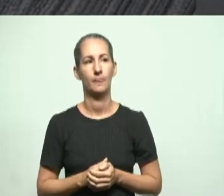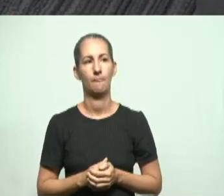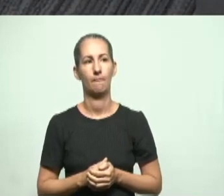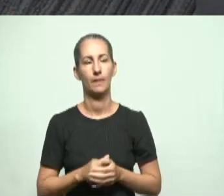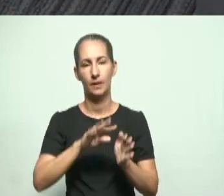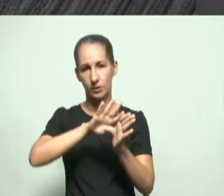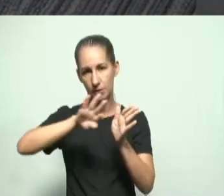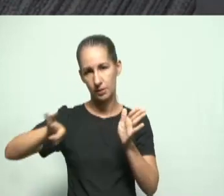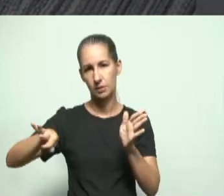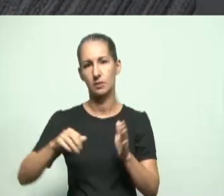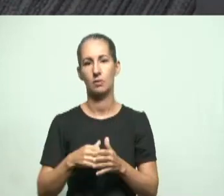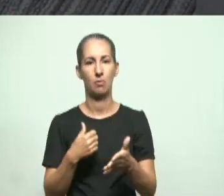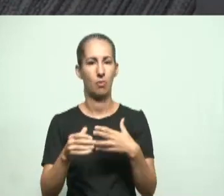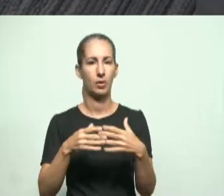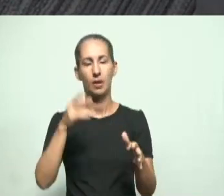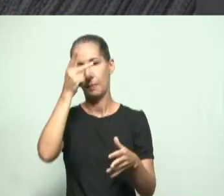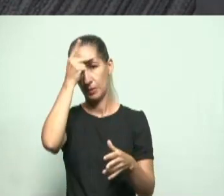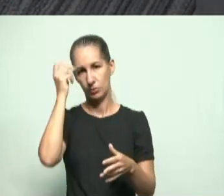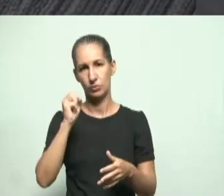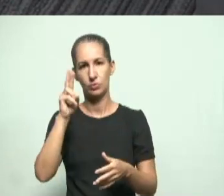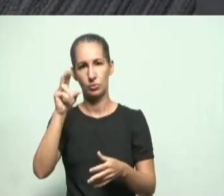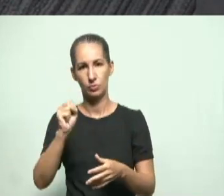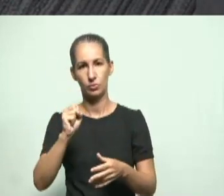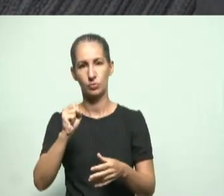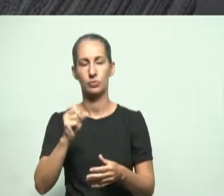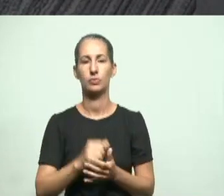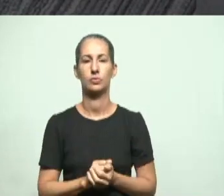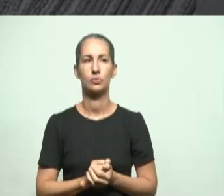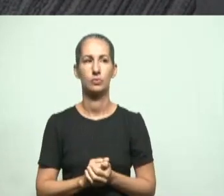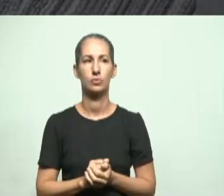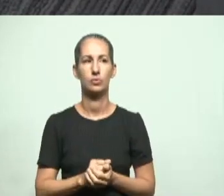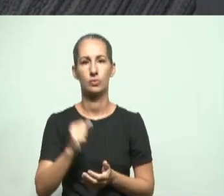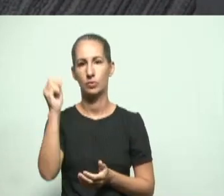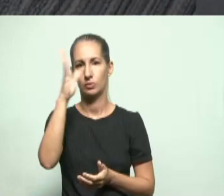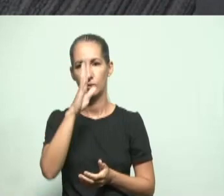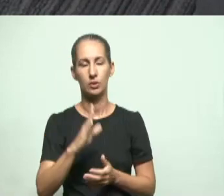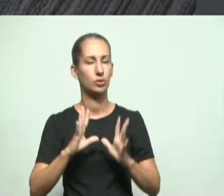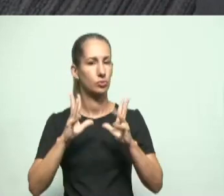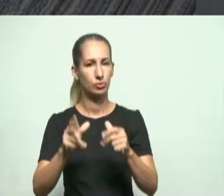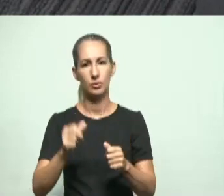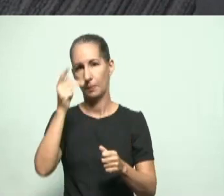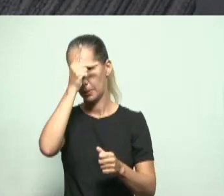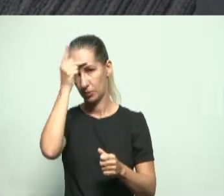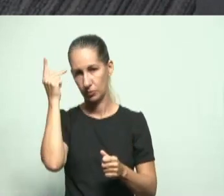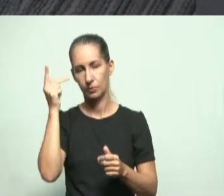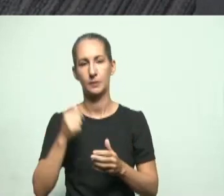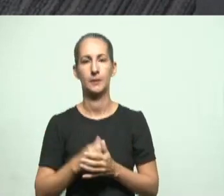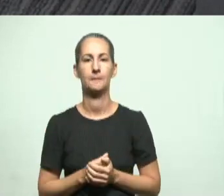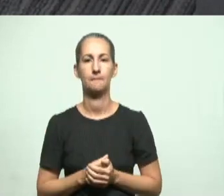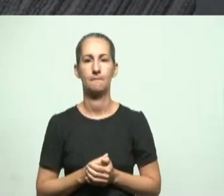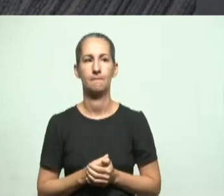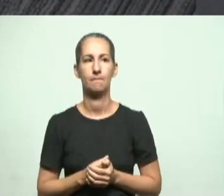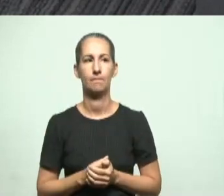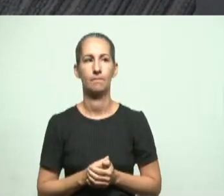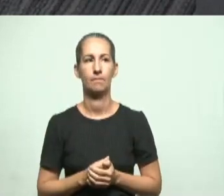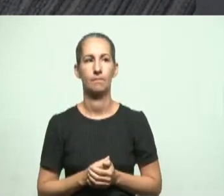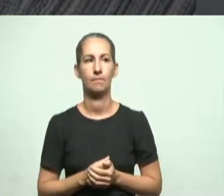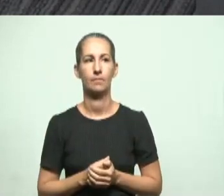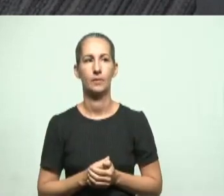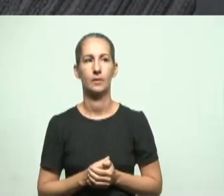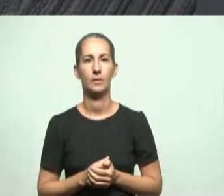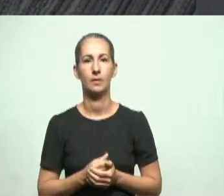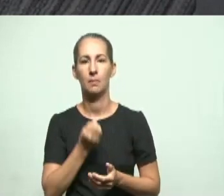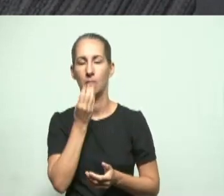restrição, qualquer pessoa. Então, o SUS ele é universal, atinge todas as pessoas. Vai da pessoa com boas